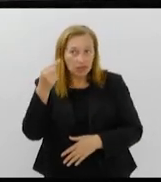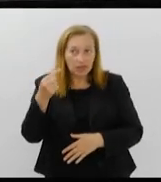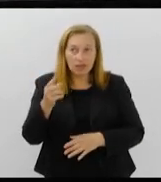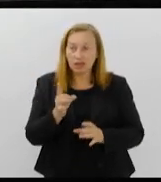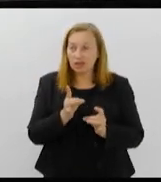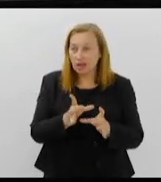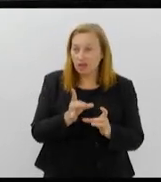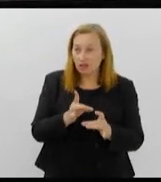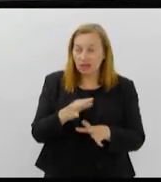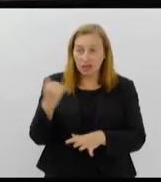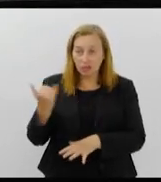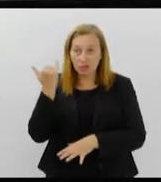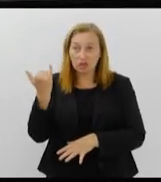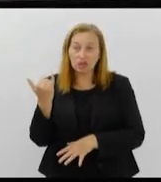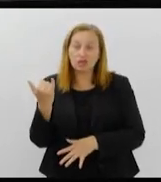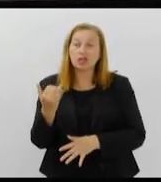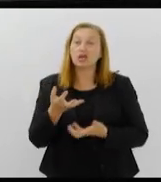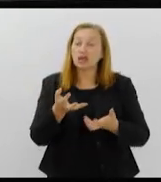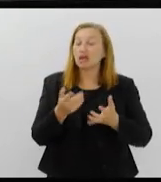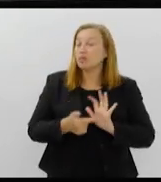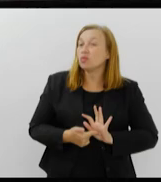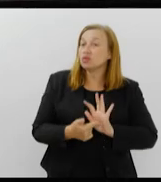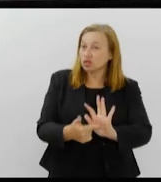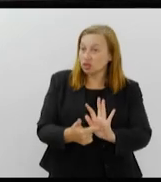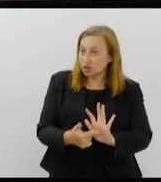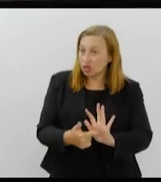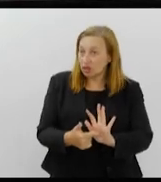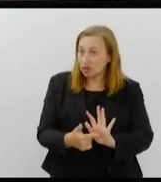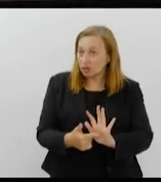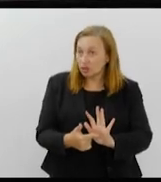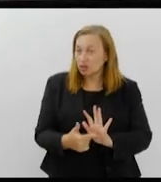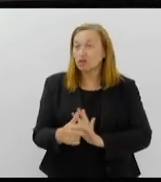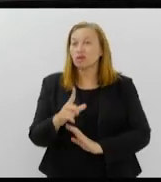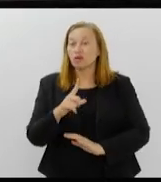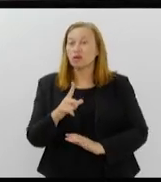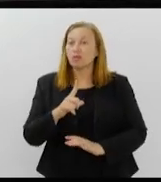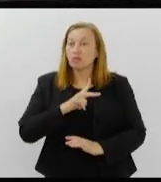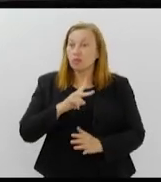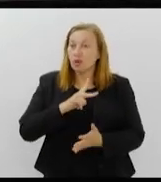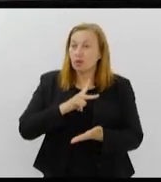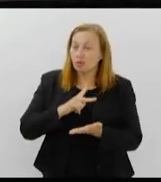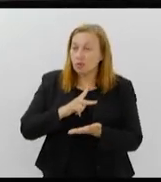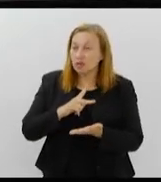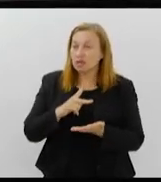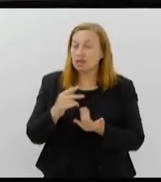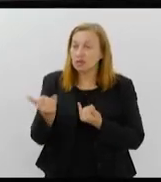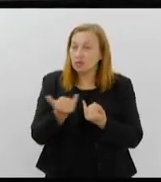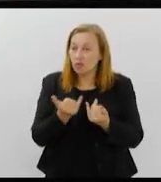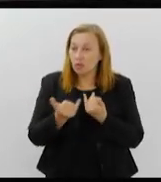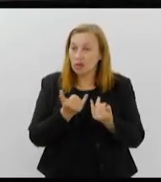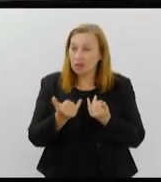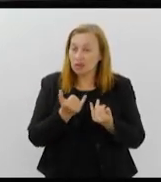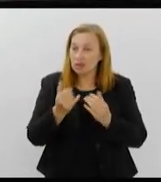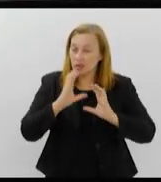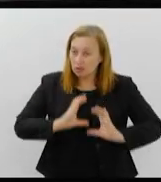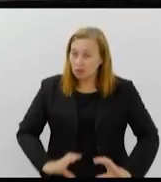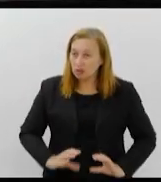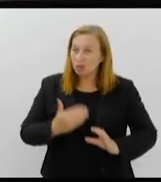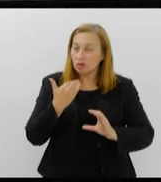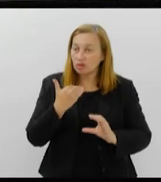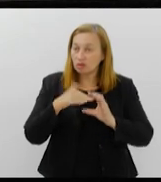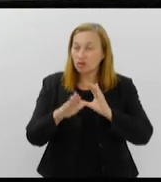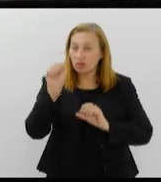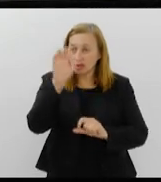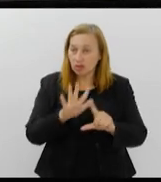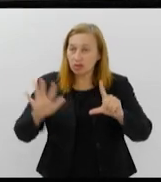é exitosa, nós queremos demonstrar, a partir do próprio dado do cidadão, o dado que ele pode enviar para essa plataforma,